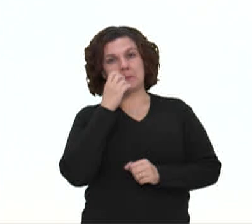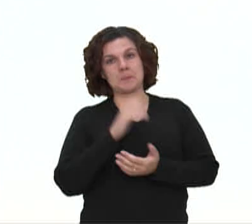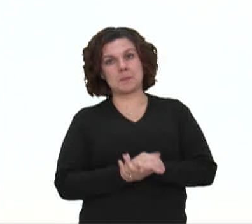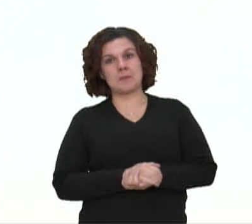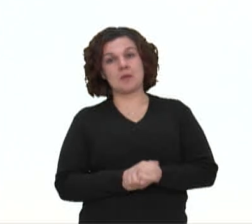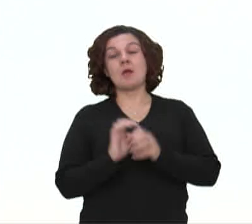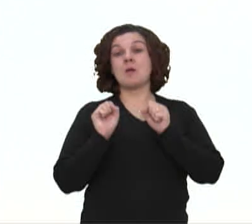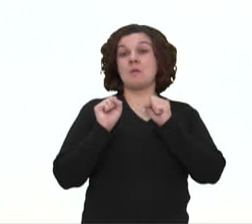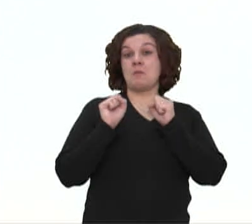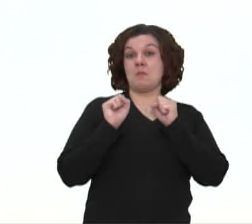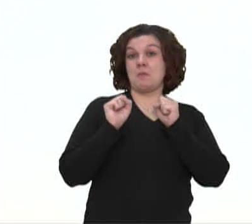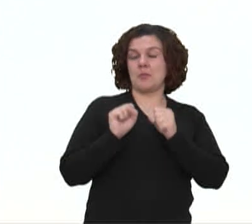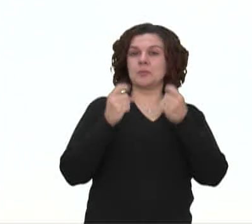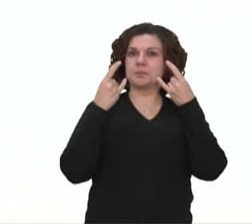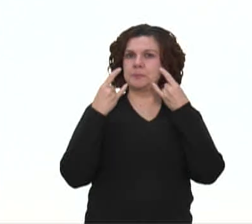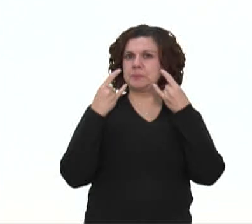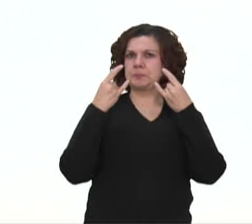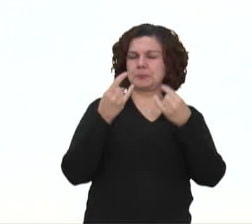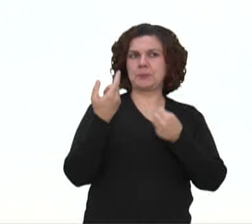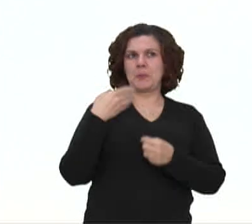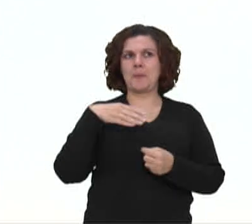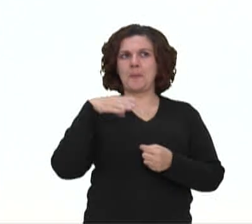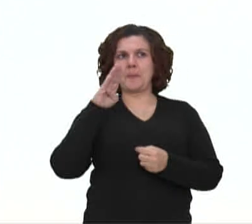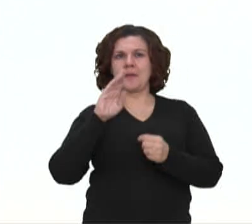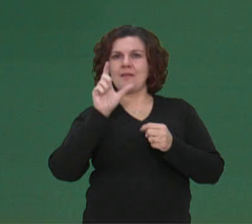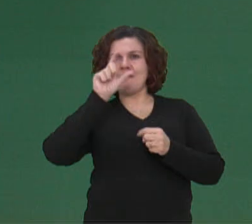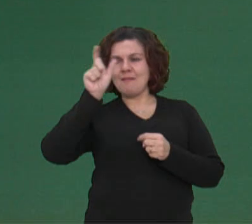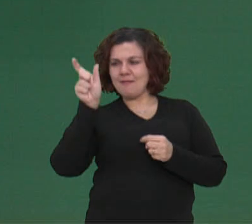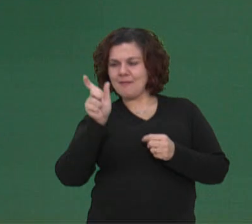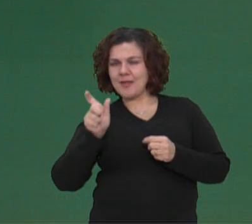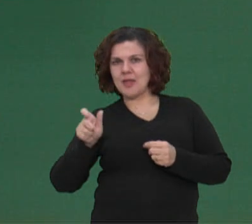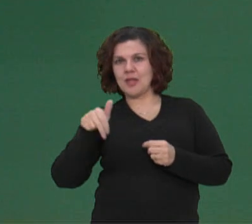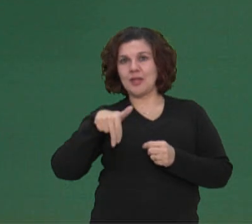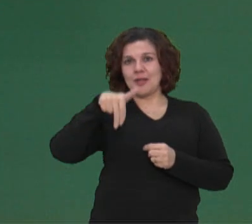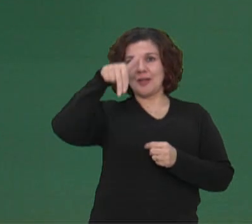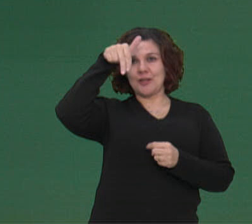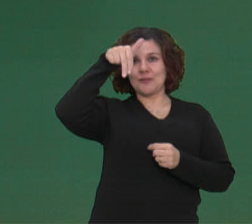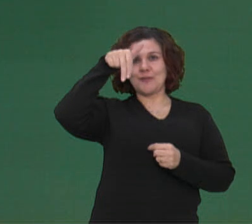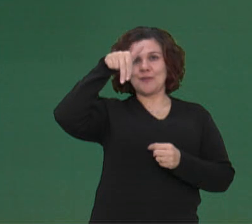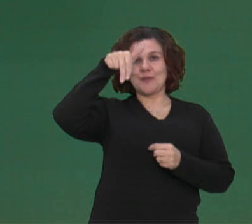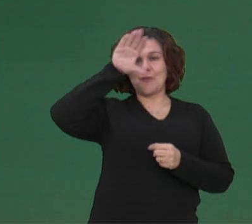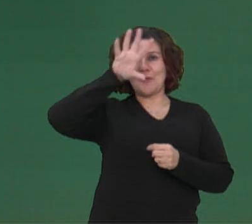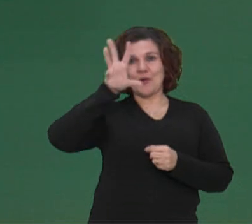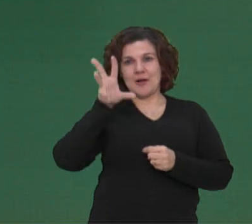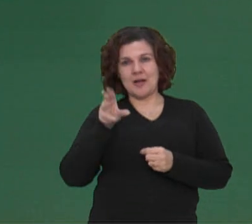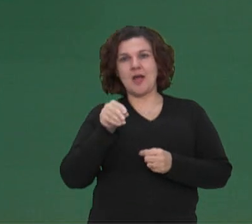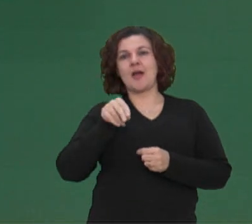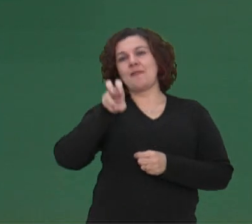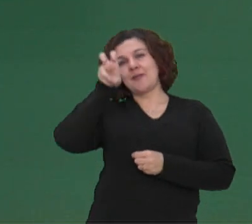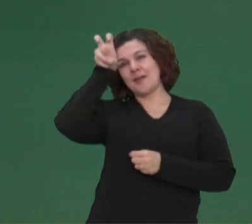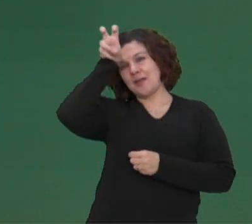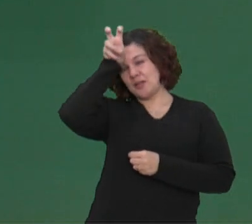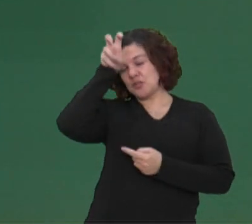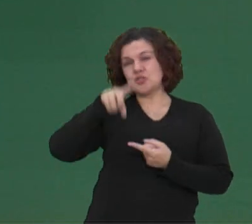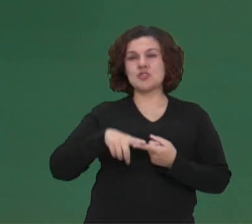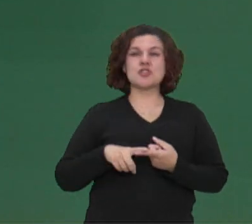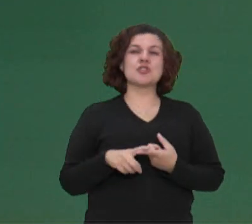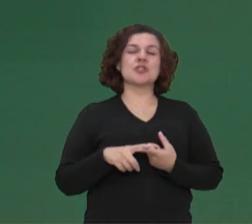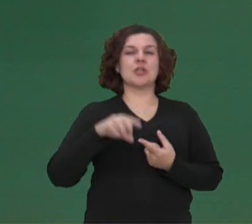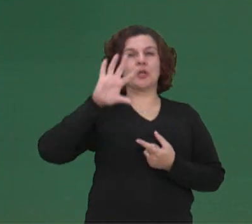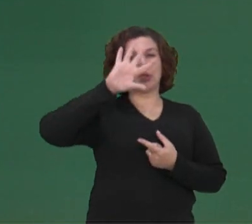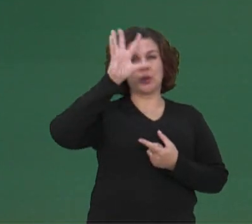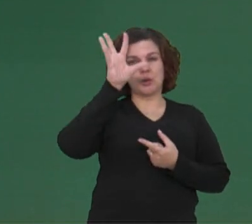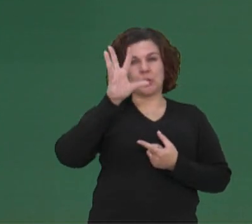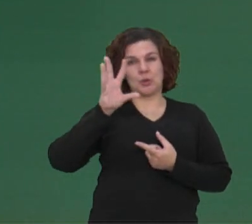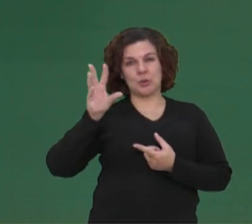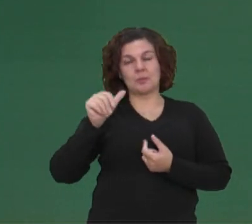como áreas urbanizadas a orla litorânea do mar Mediterrâneo. Norte da África, Egito, que é toda aquela região